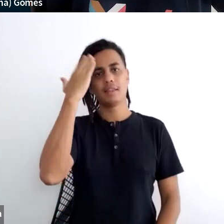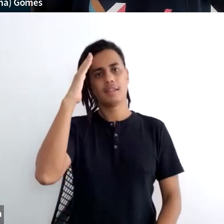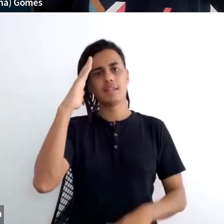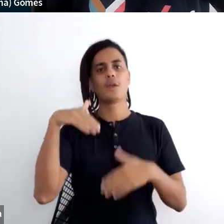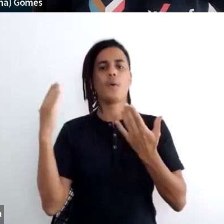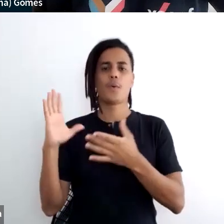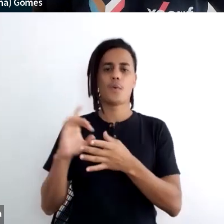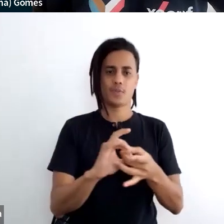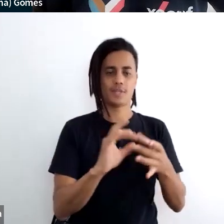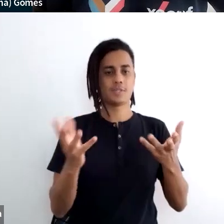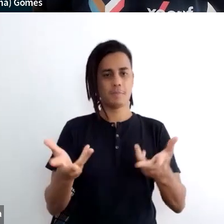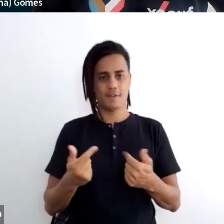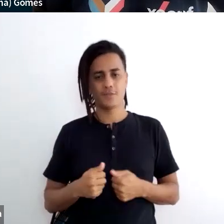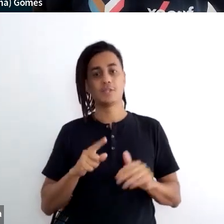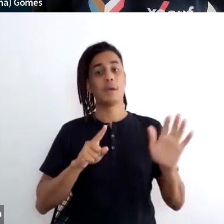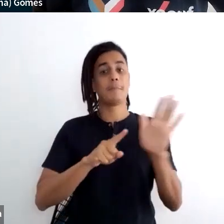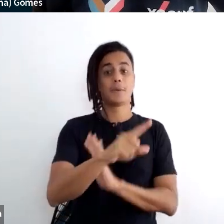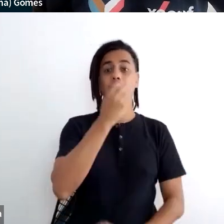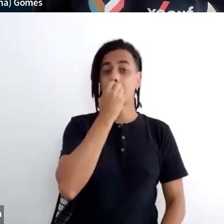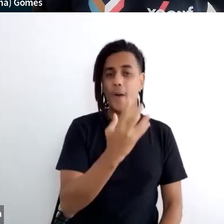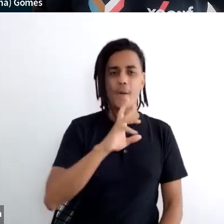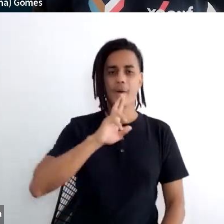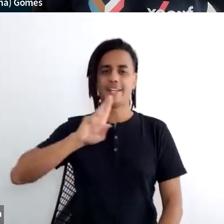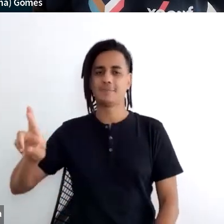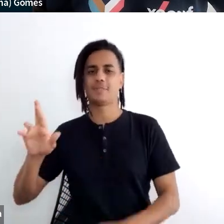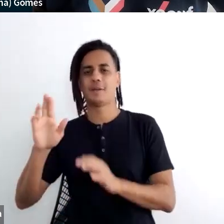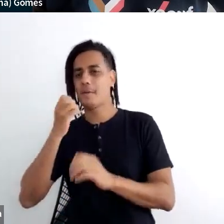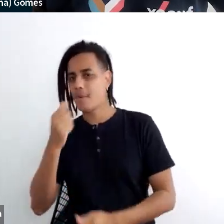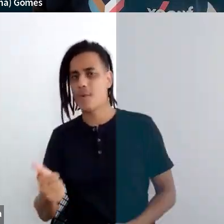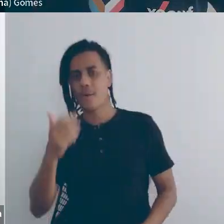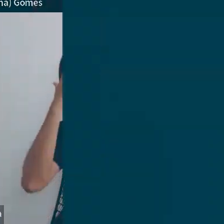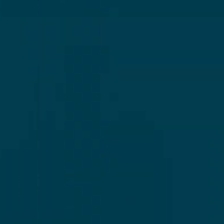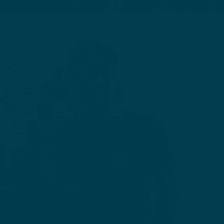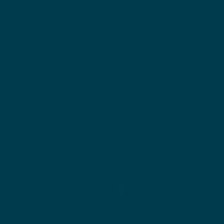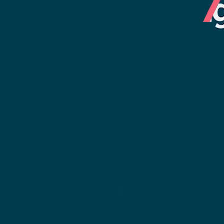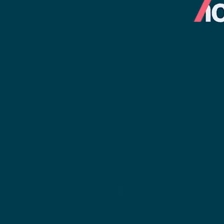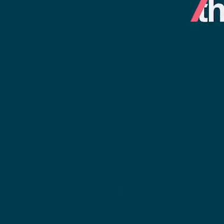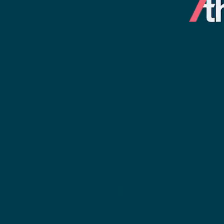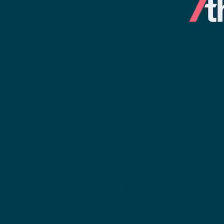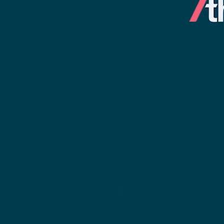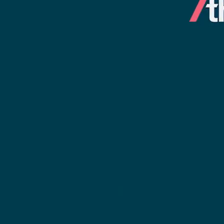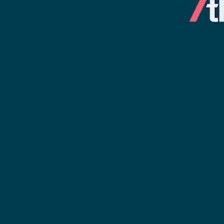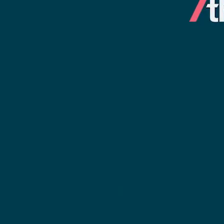Maravilhoso. Maravilhosa pergunta e resposta. Obrigado, Paulinha. Obrigado, Lobes.